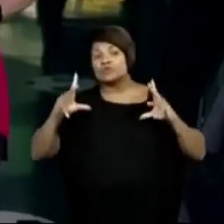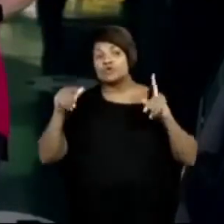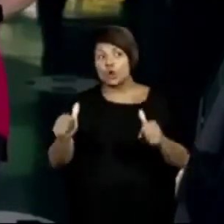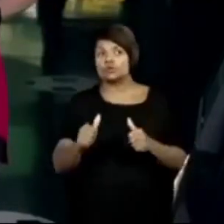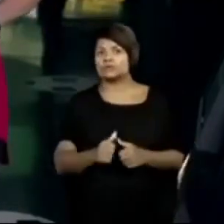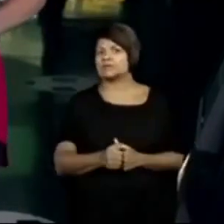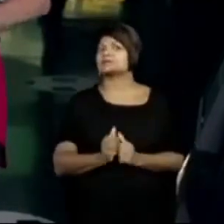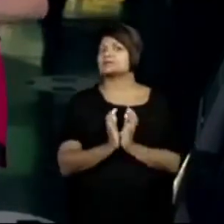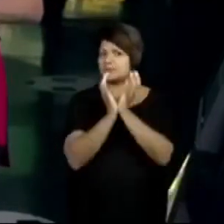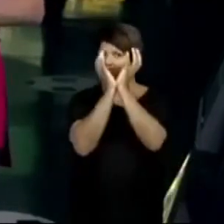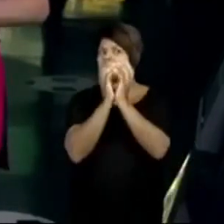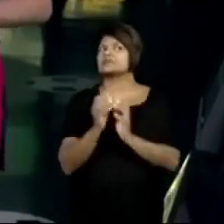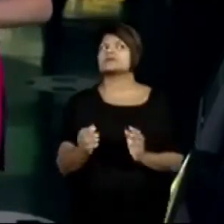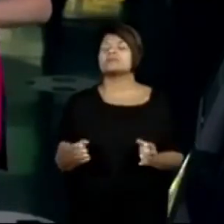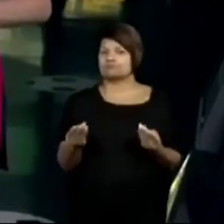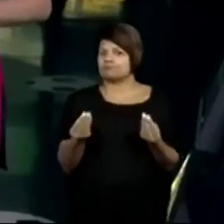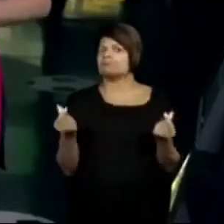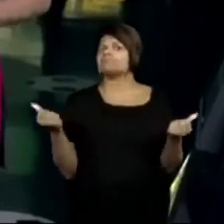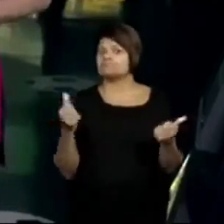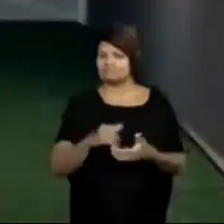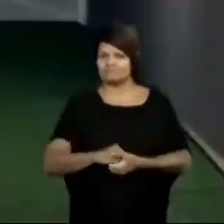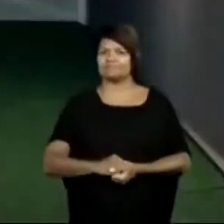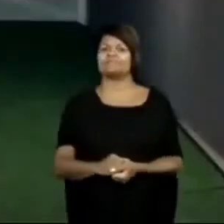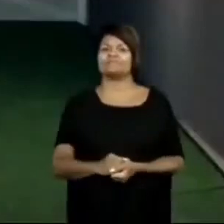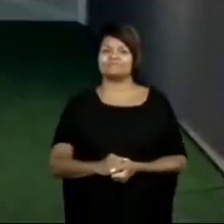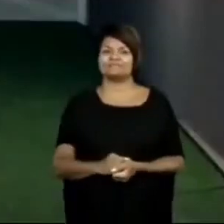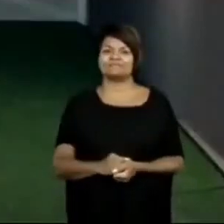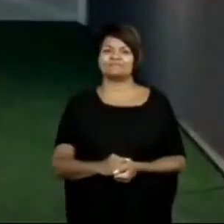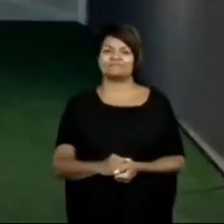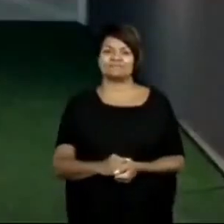bacana e muito rica essa história toda aí, pessoal.